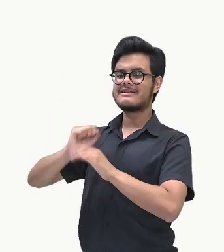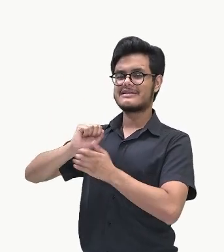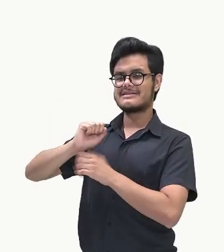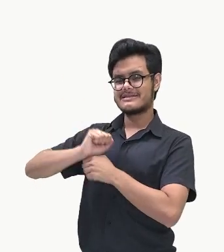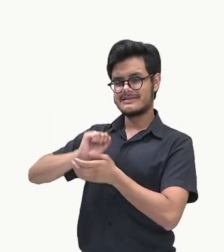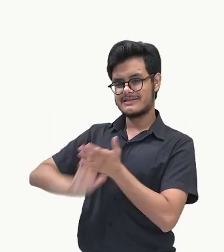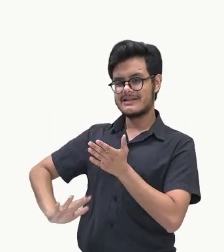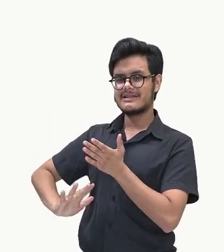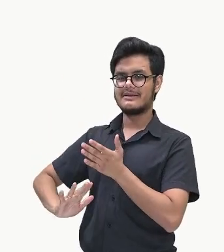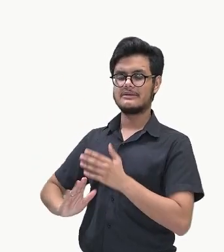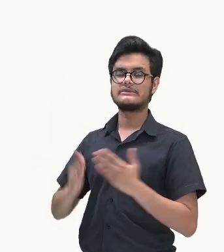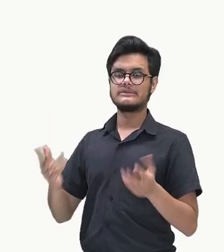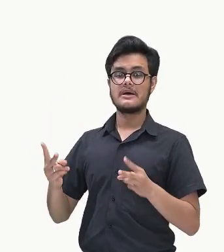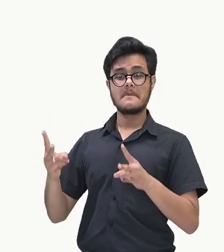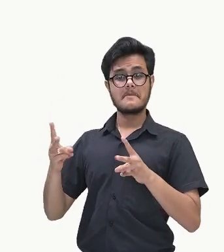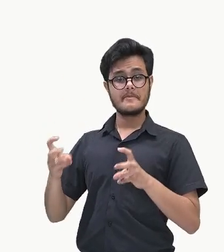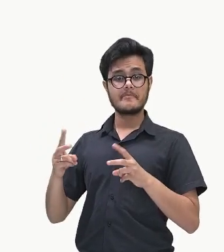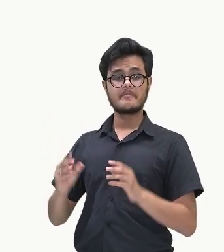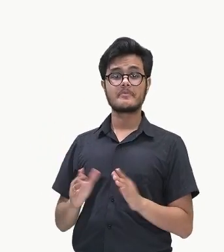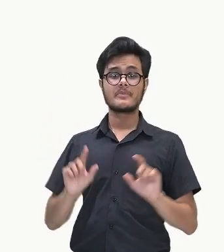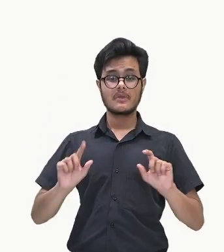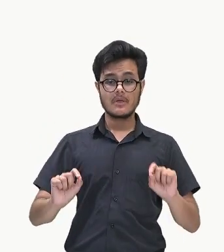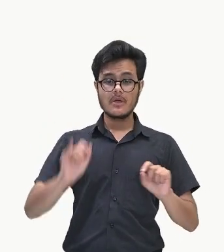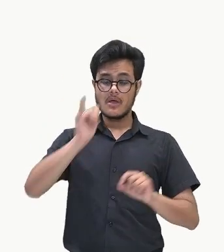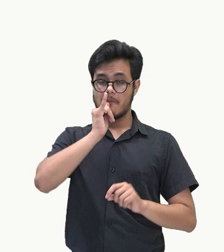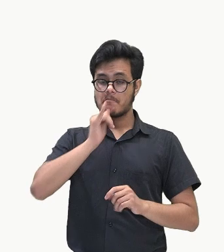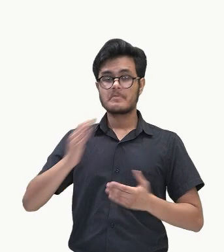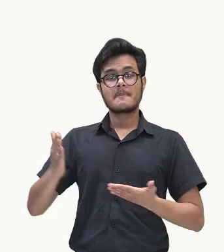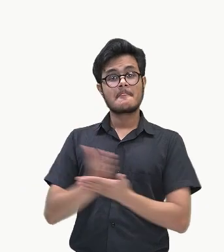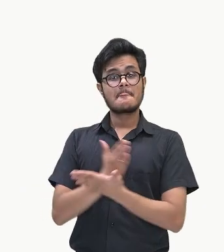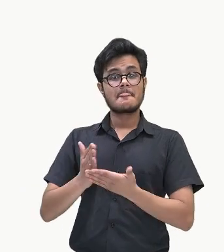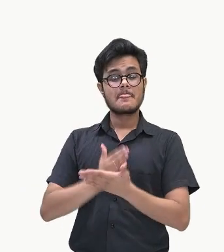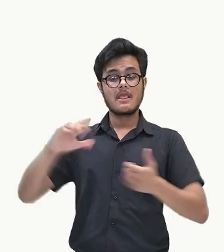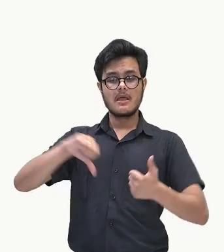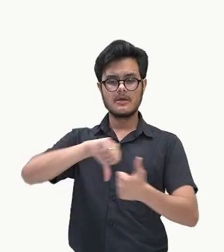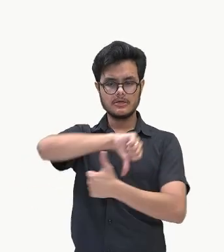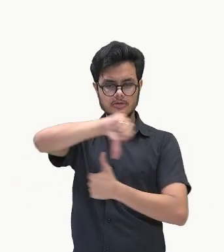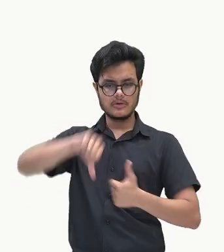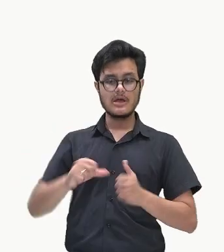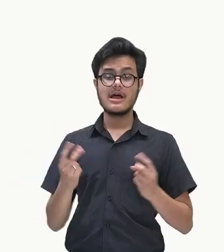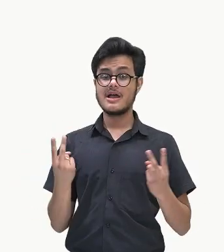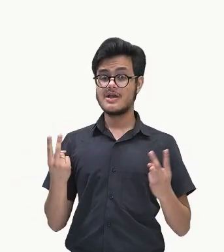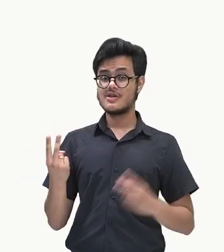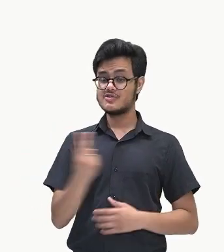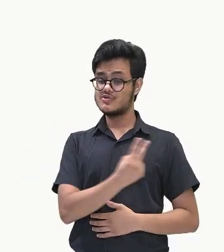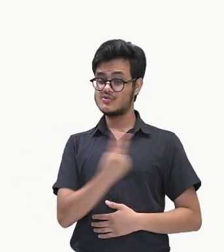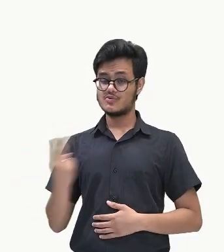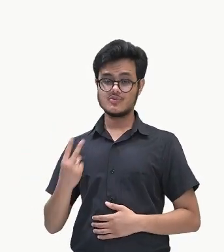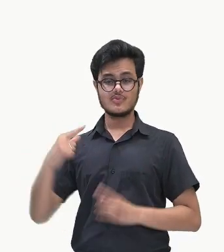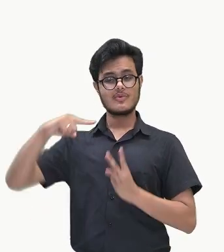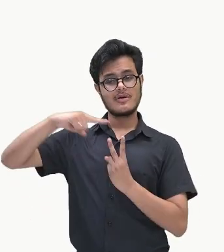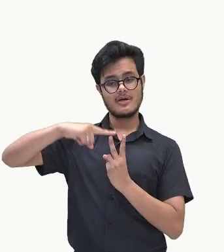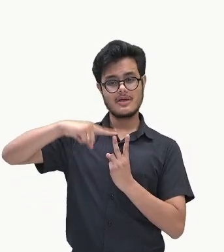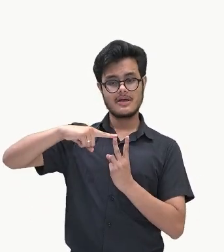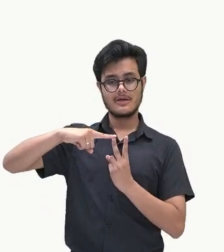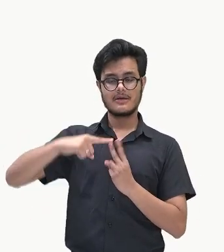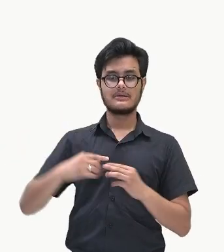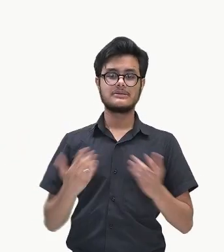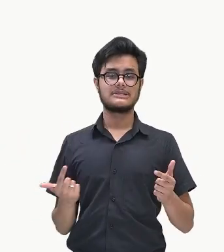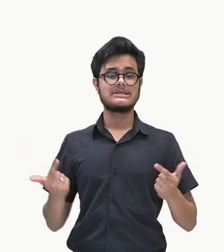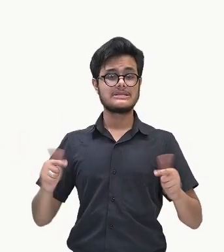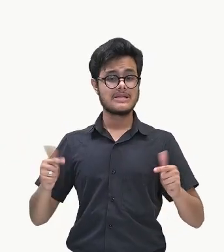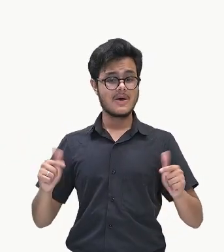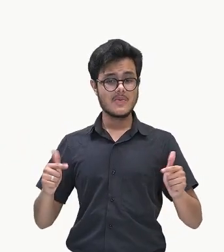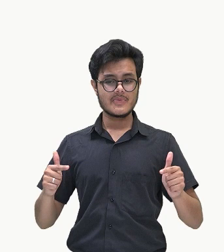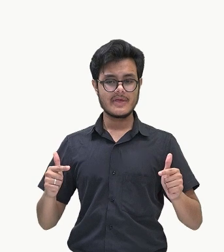Observe que, dessa vez, teremos que alterar as duas raízes. Por quê? Porque nós não